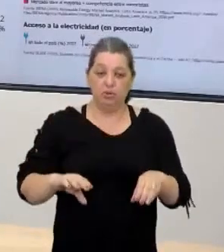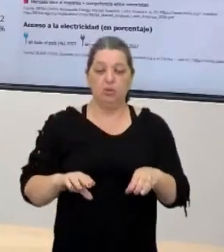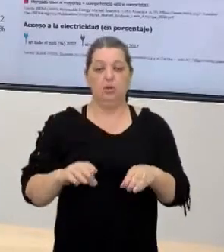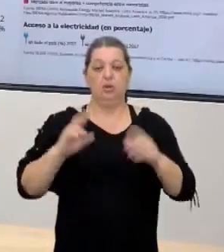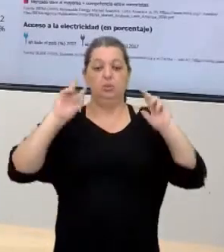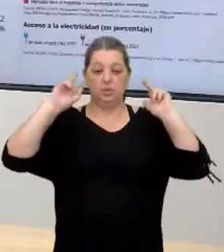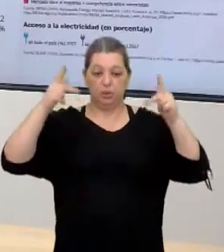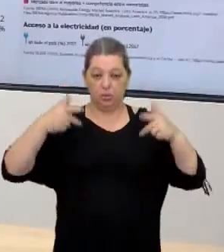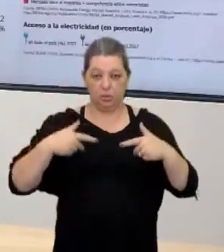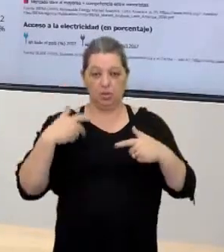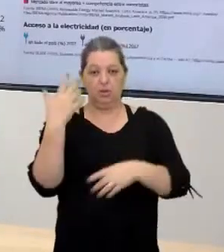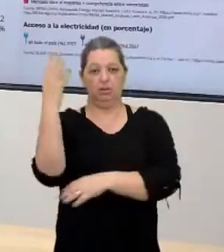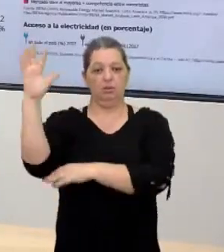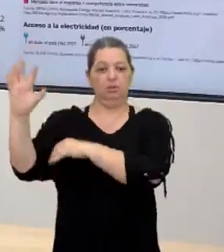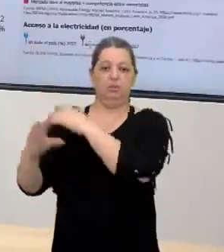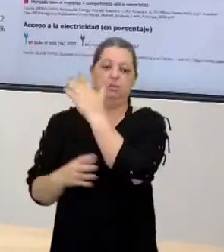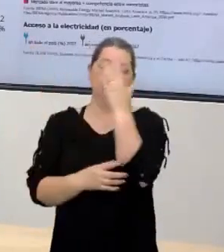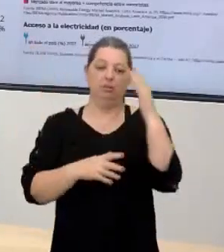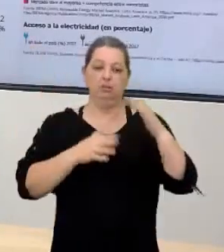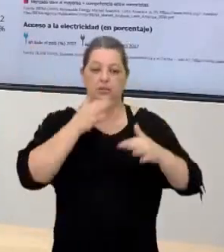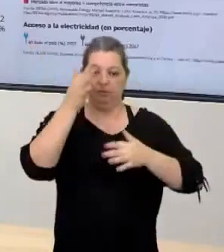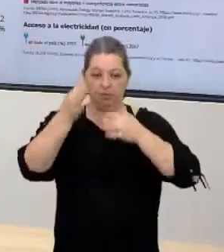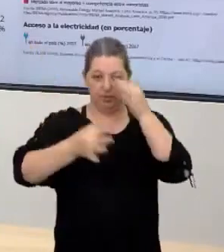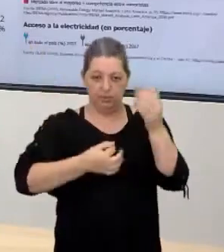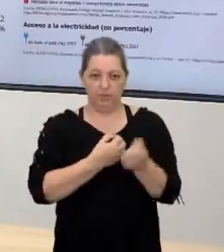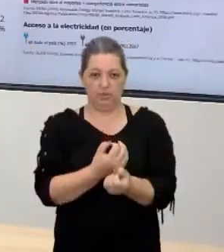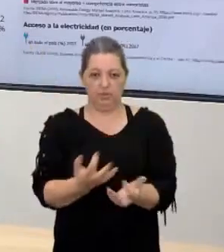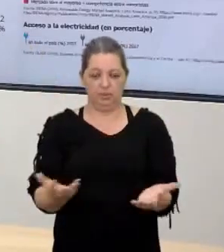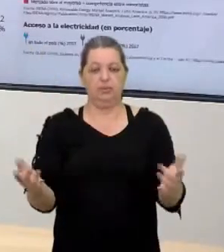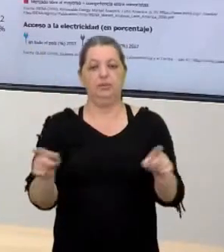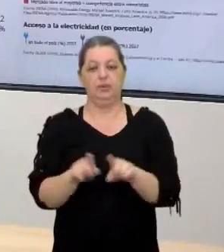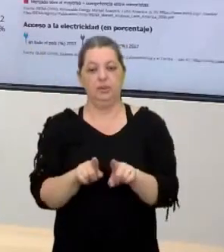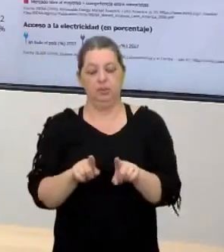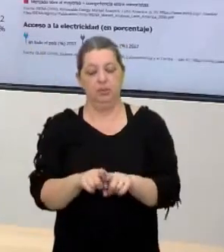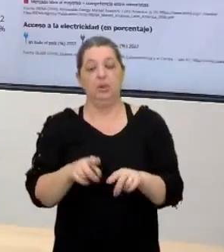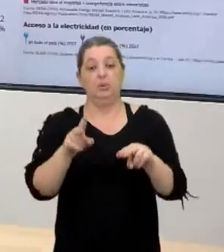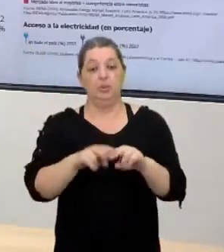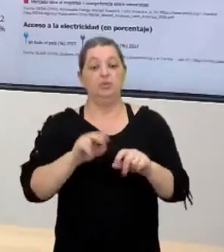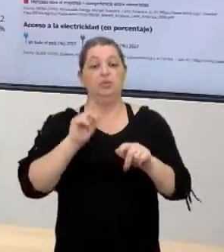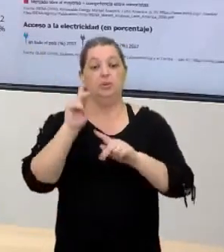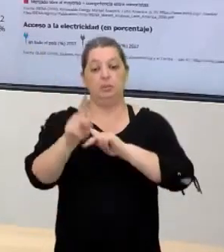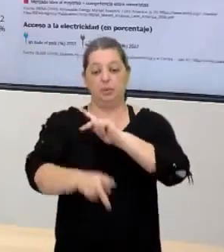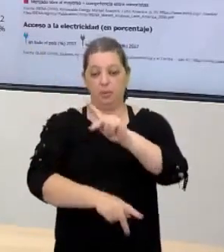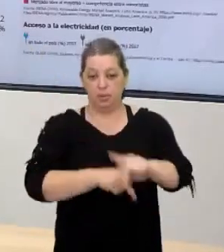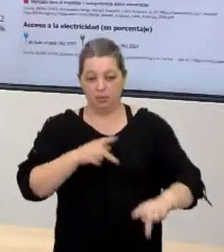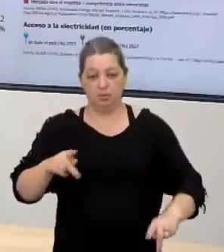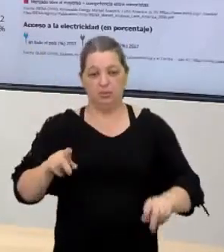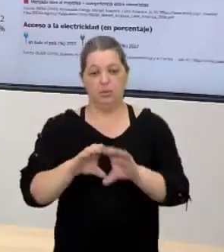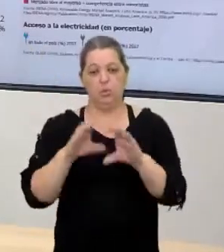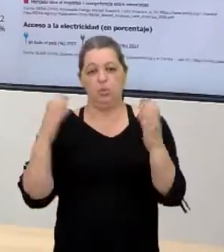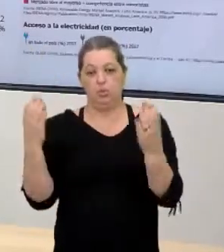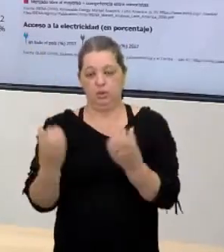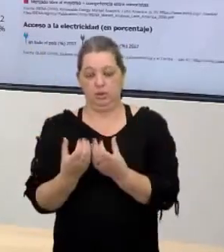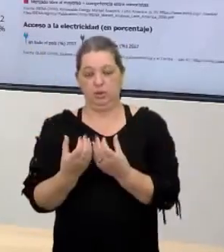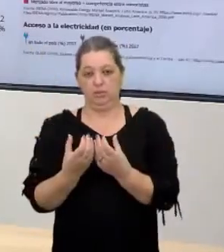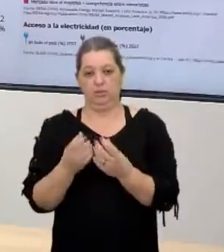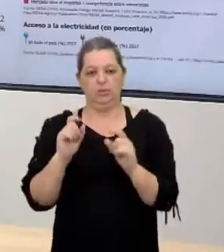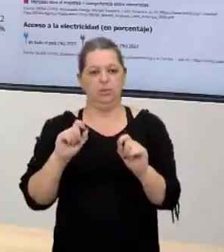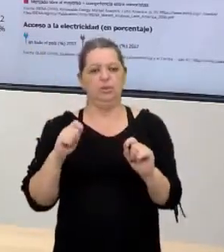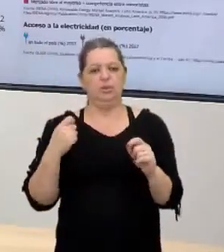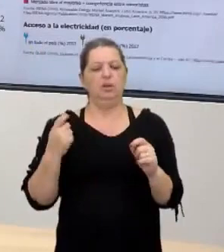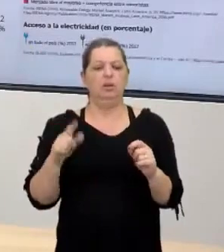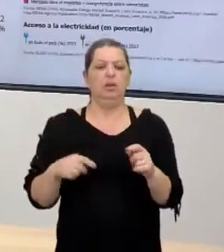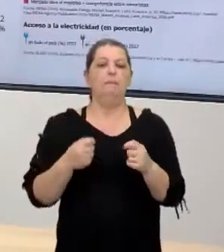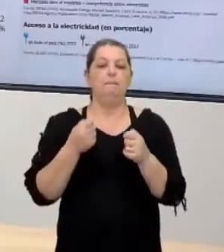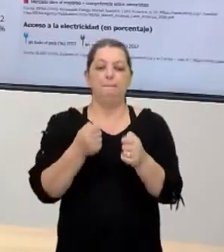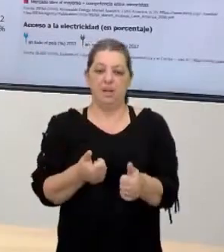né, por isso que ele falou da biótica, né, dessa relação, né, de toda a população, de toda a comunidade, né, o que vai ser benéfico,